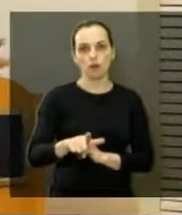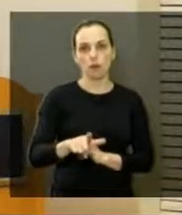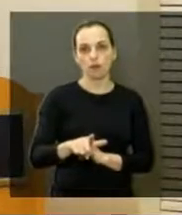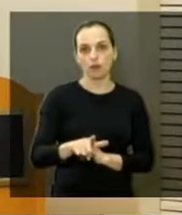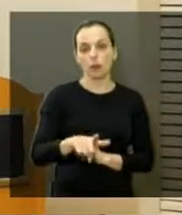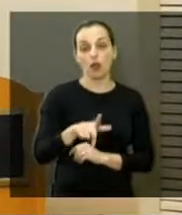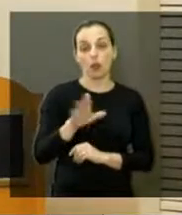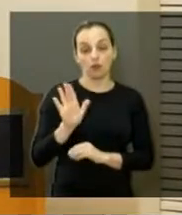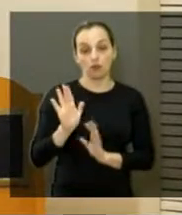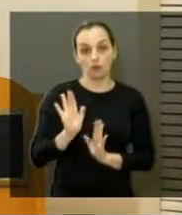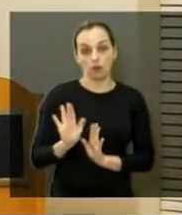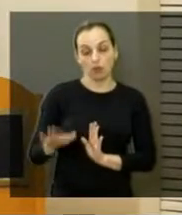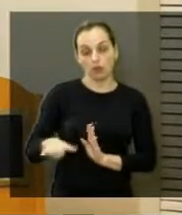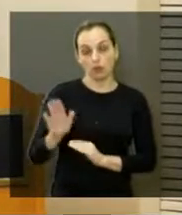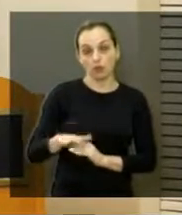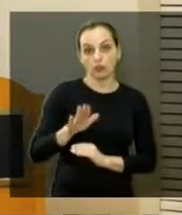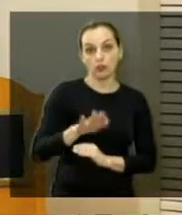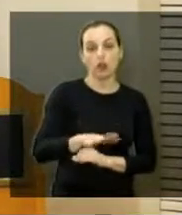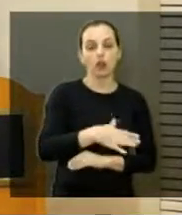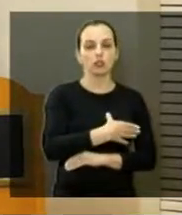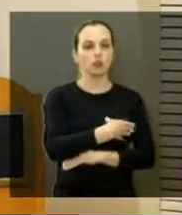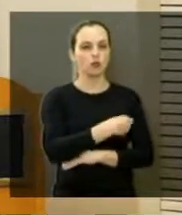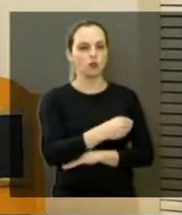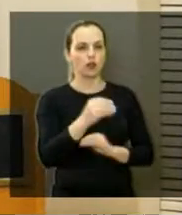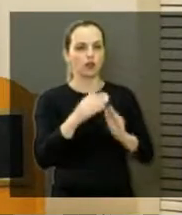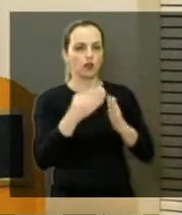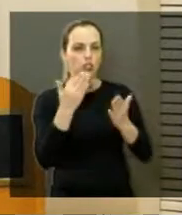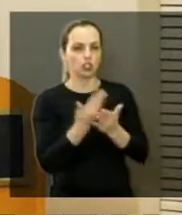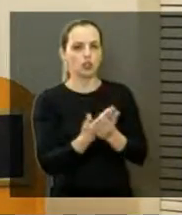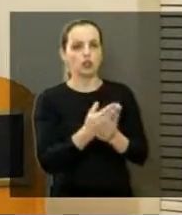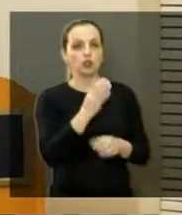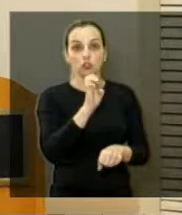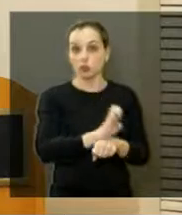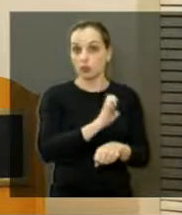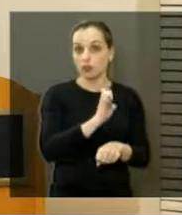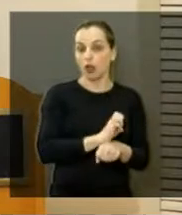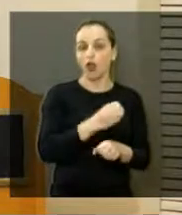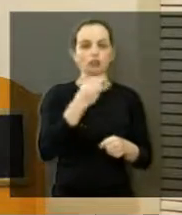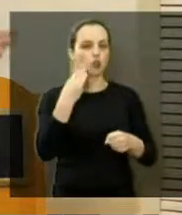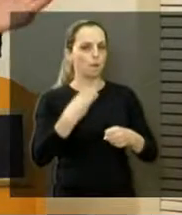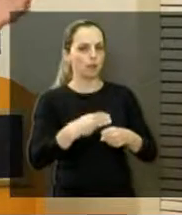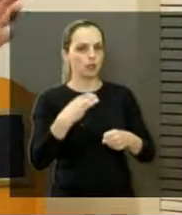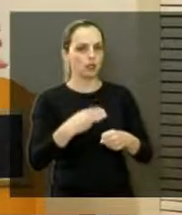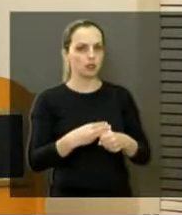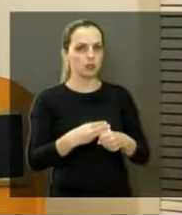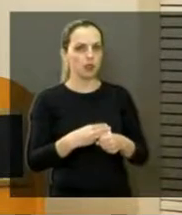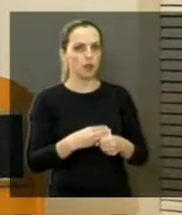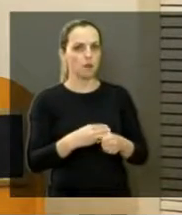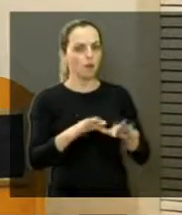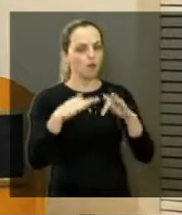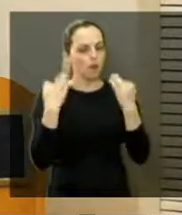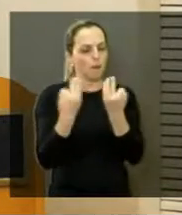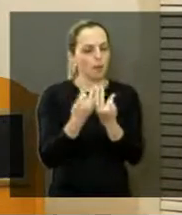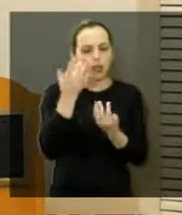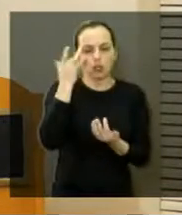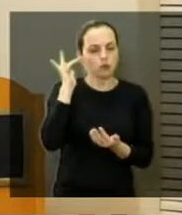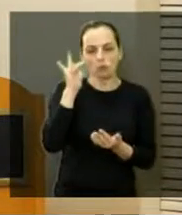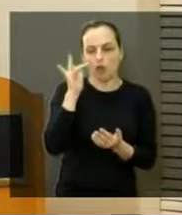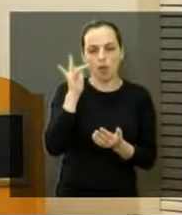Nossas crianças, nossos filhos, nas escolas estaduais, municipais, e os pais não sabem o que está sendo aplicado nos seus